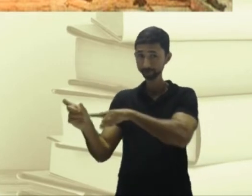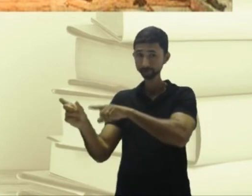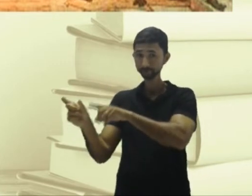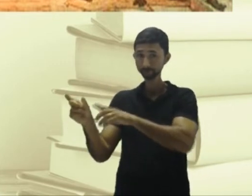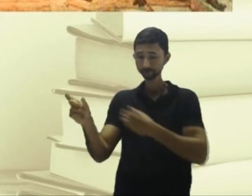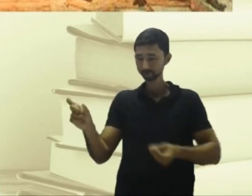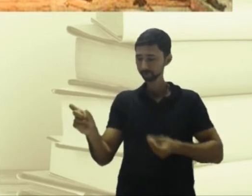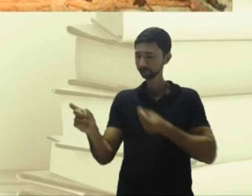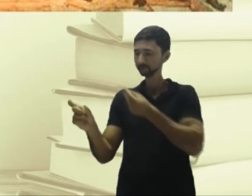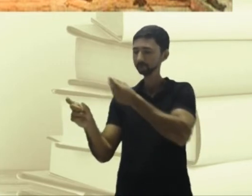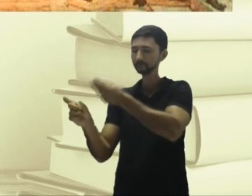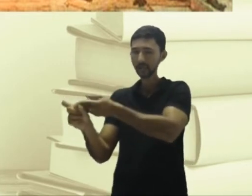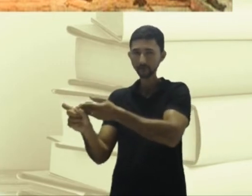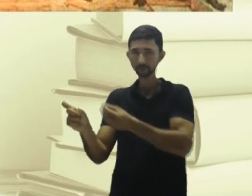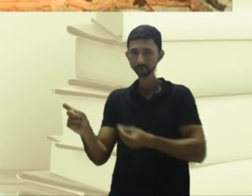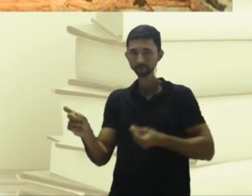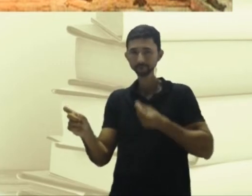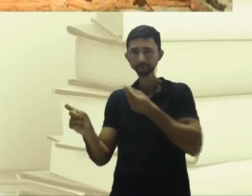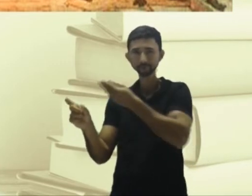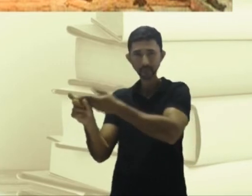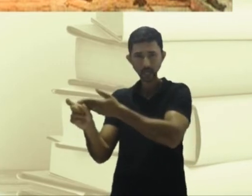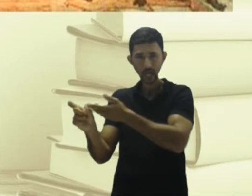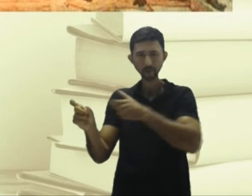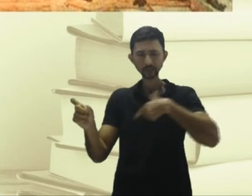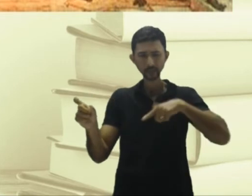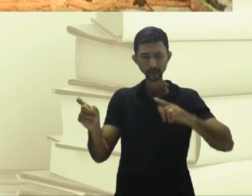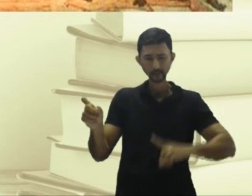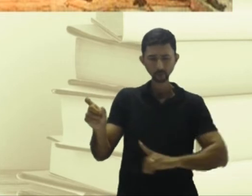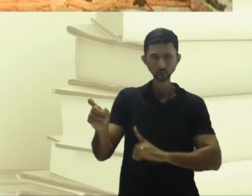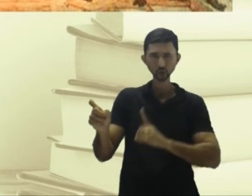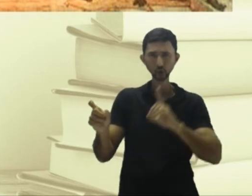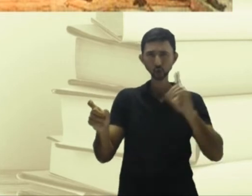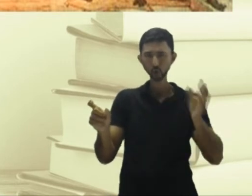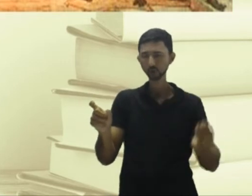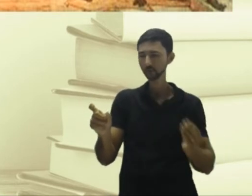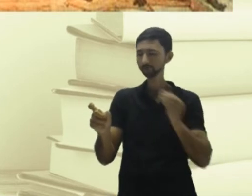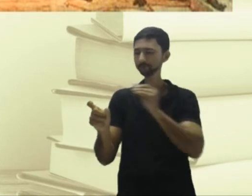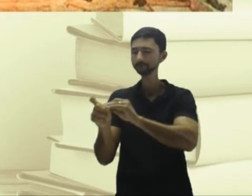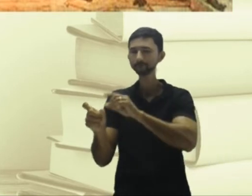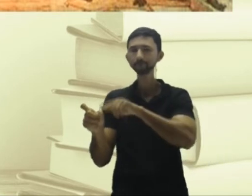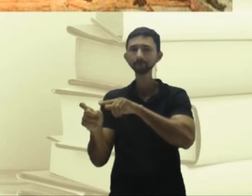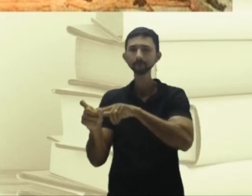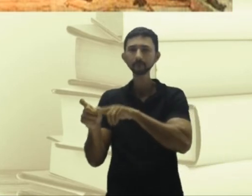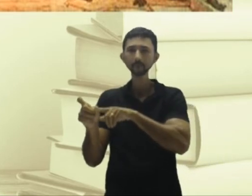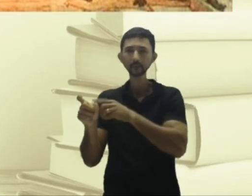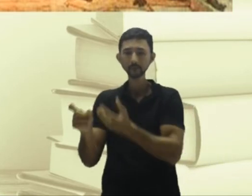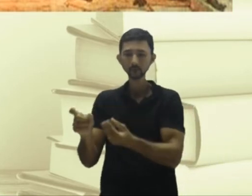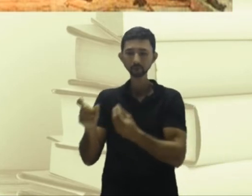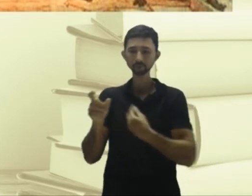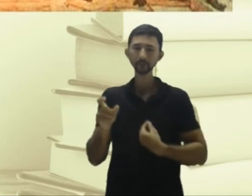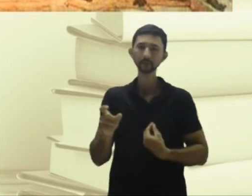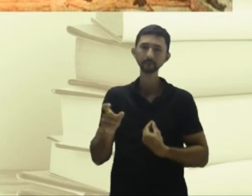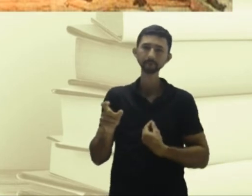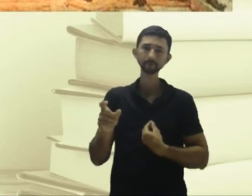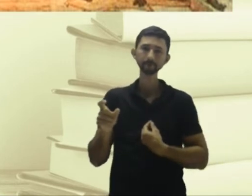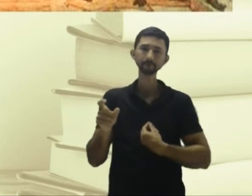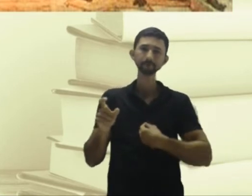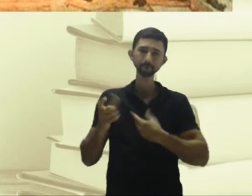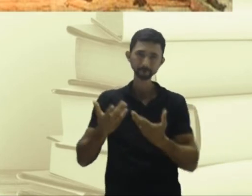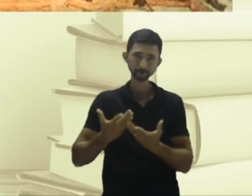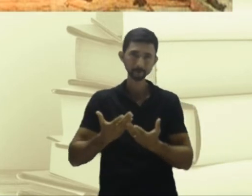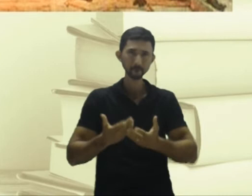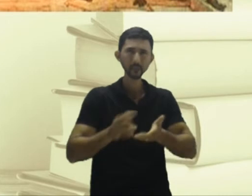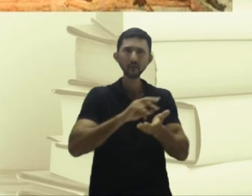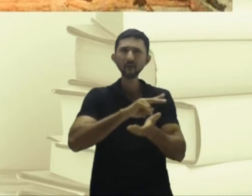que sobrasse dessa quantia, o que fosse além dessa quantia, esse escravo poderia reter, poderia ficar com ele.